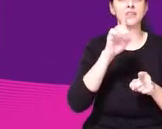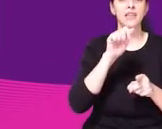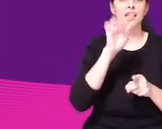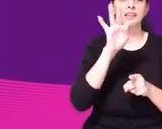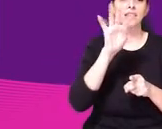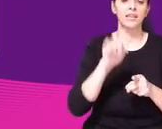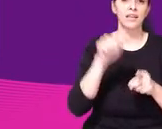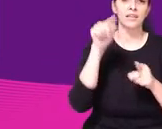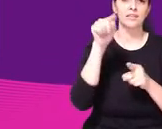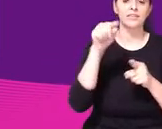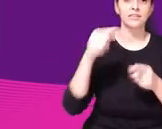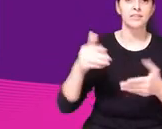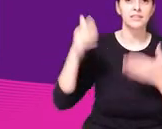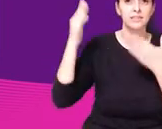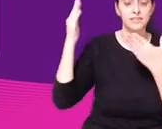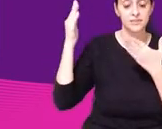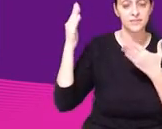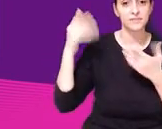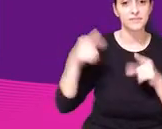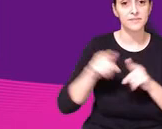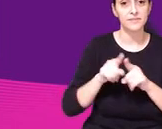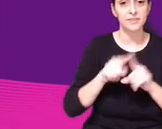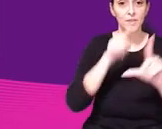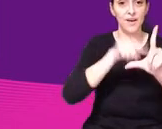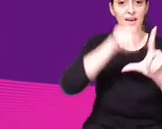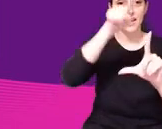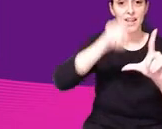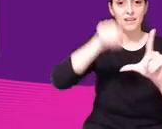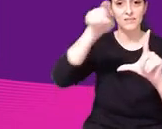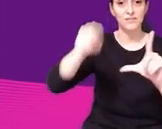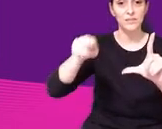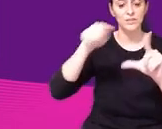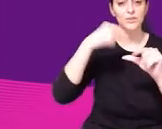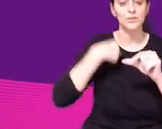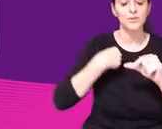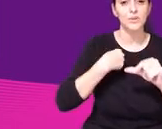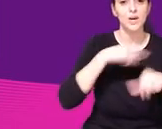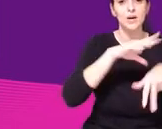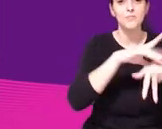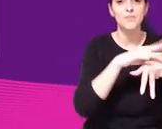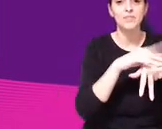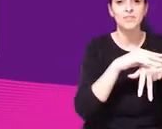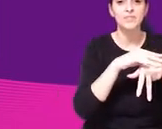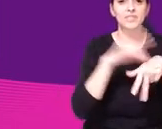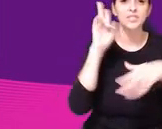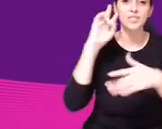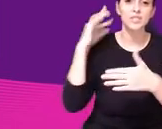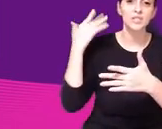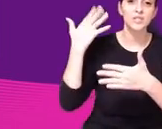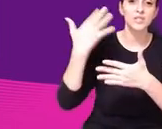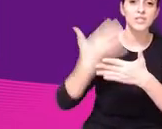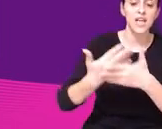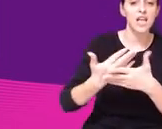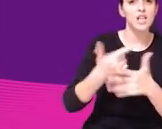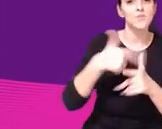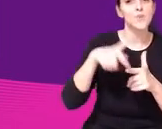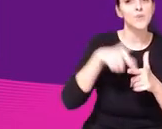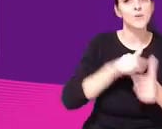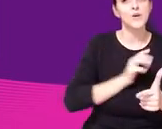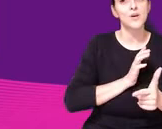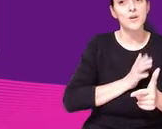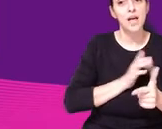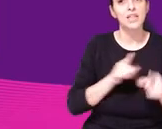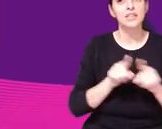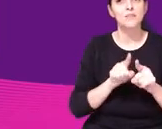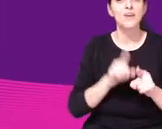queria mostrar esse gráfico aqui, pacientes com história de insuficiência cardíaca que tomaram